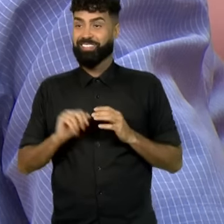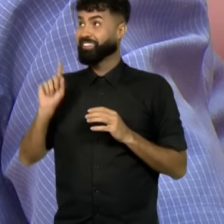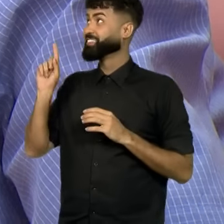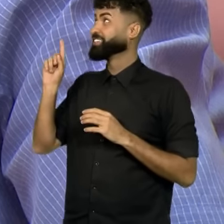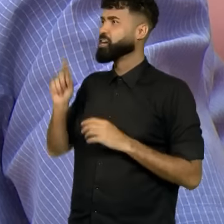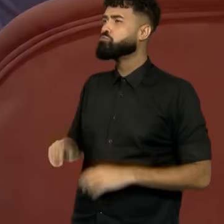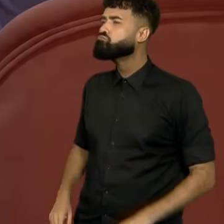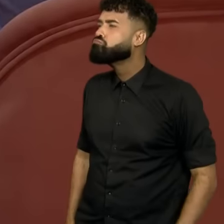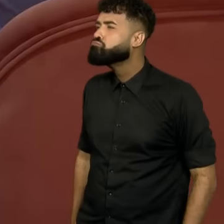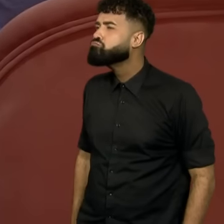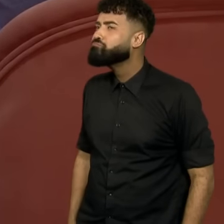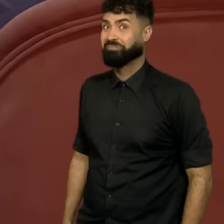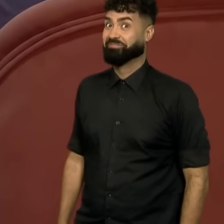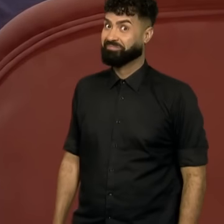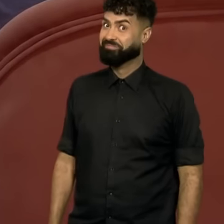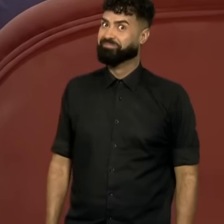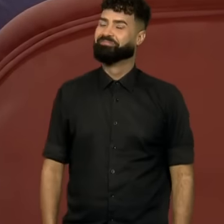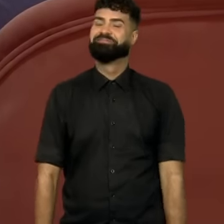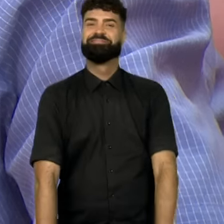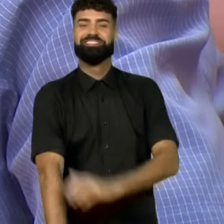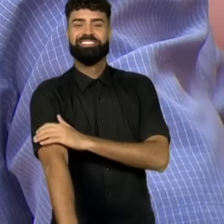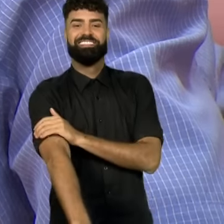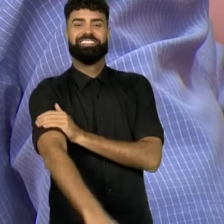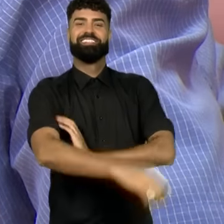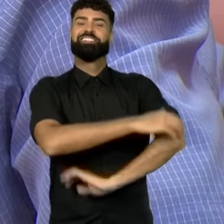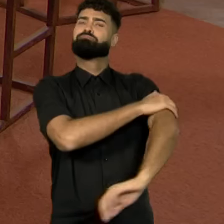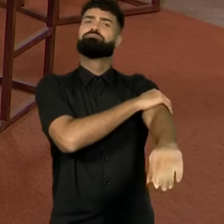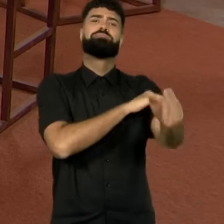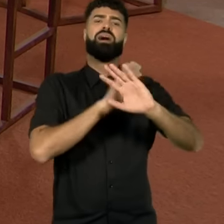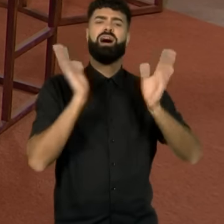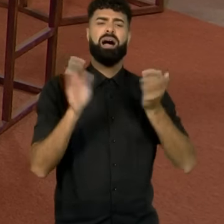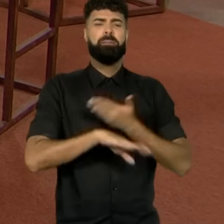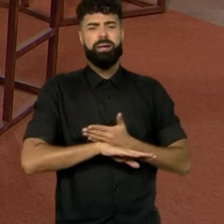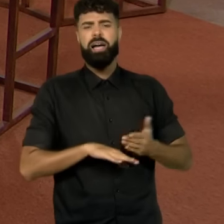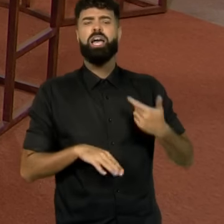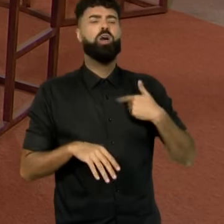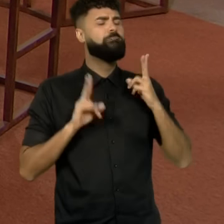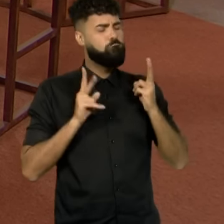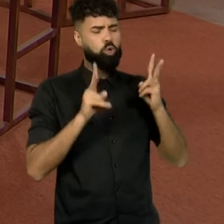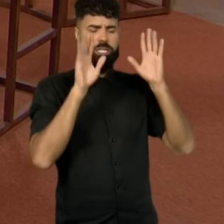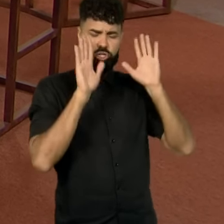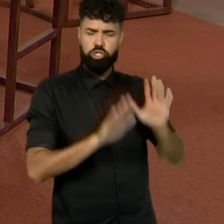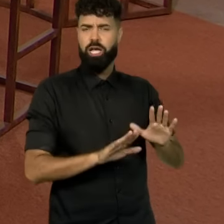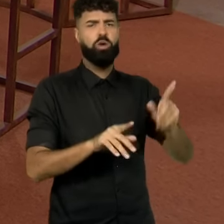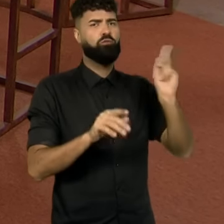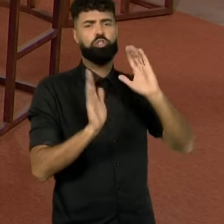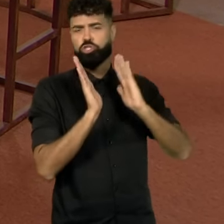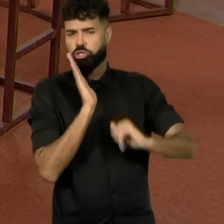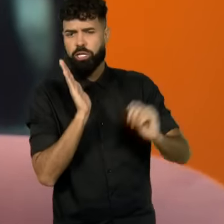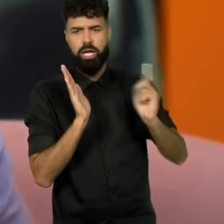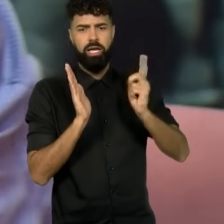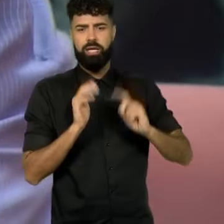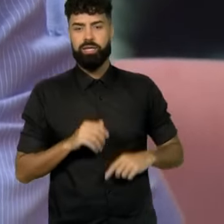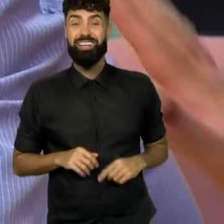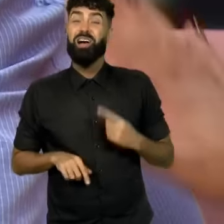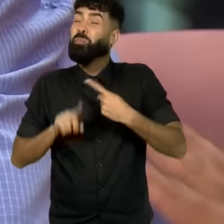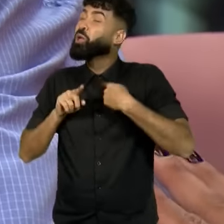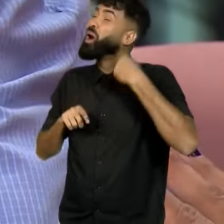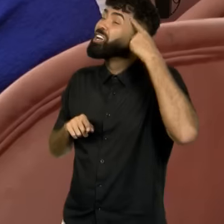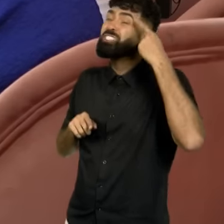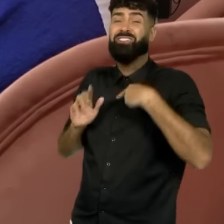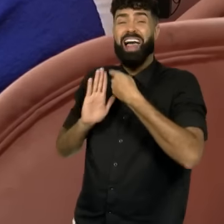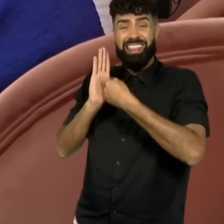Se não quer gravar com branca, grava. Se não quiser, eu vou embora. Exatamente. Mas aí vem essa aí. Eu achava que a letra estava